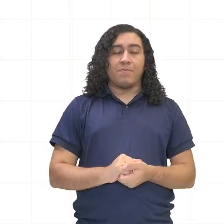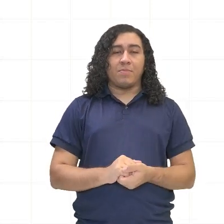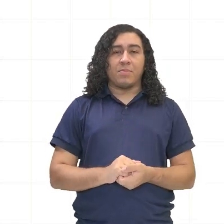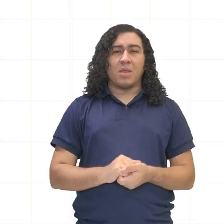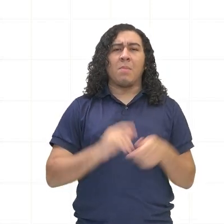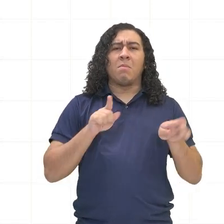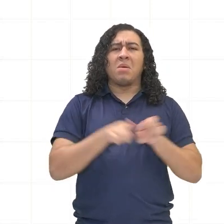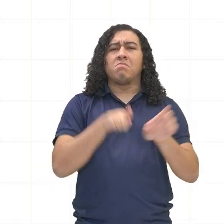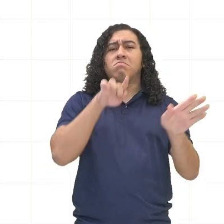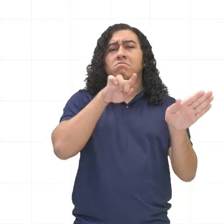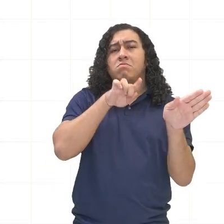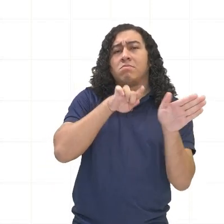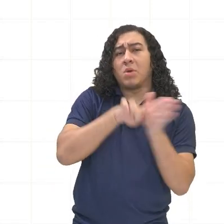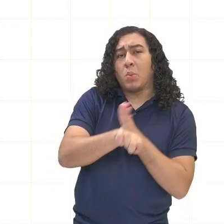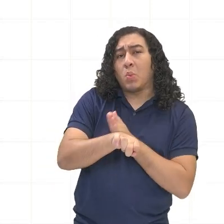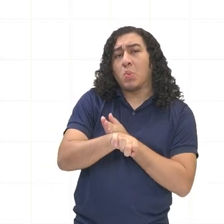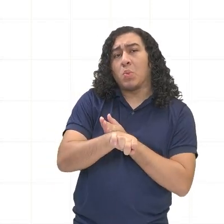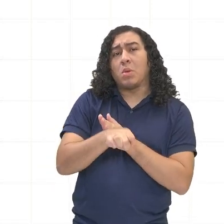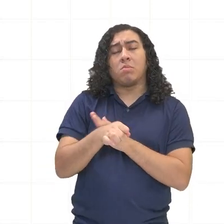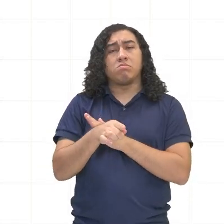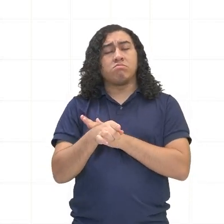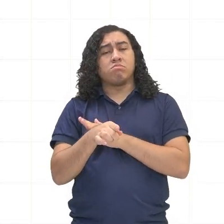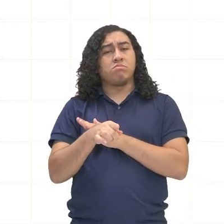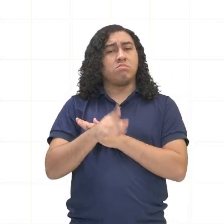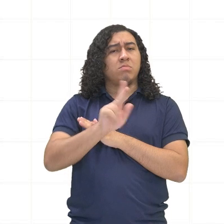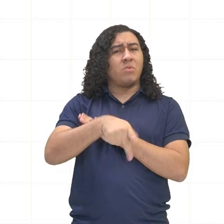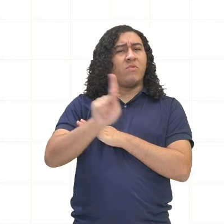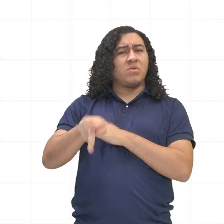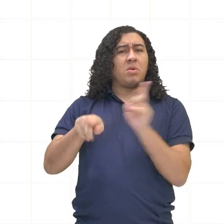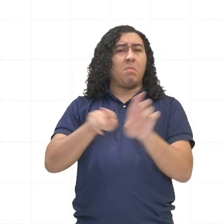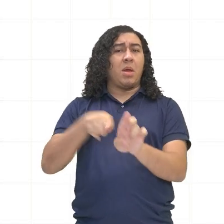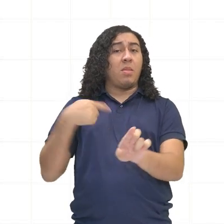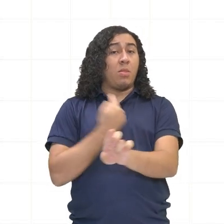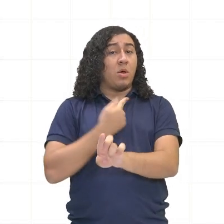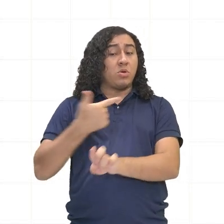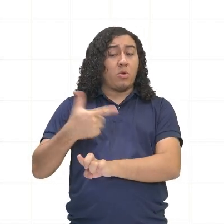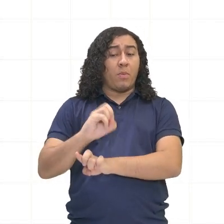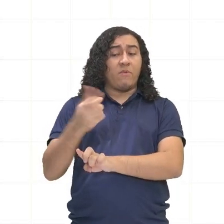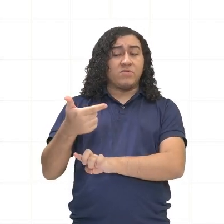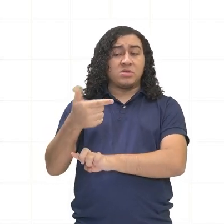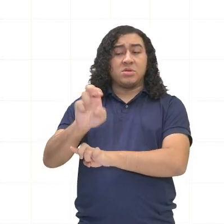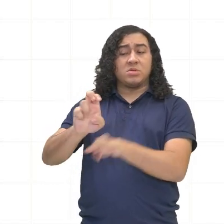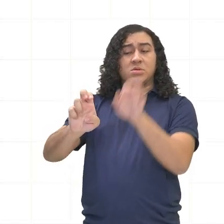perguntar, professor, mas nós estamos no ano de 2025.